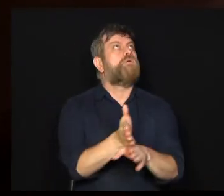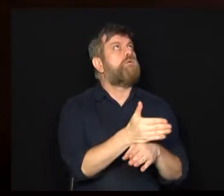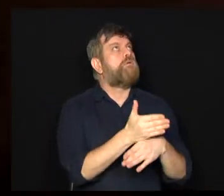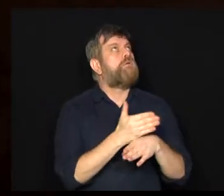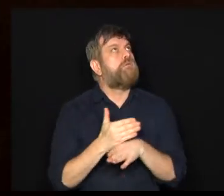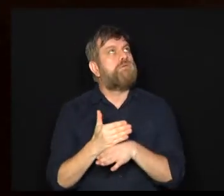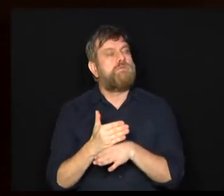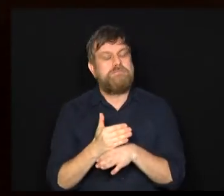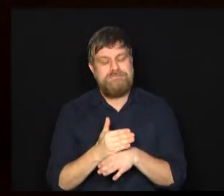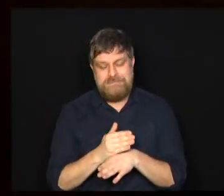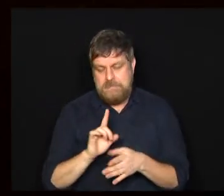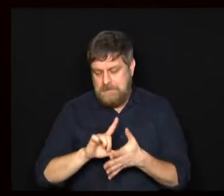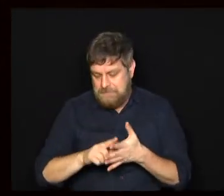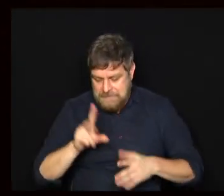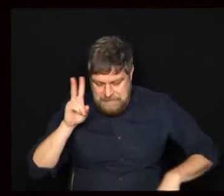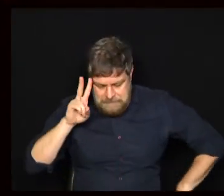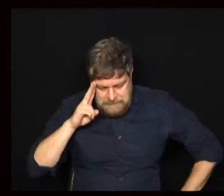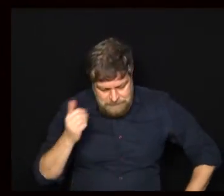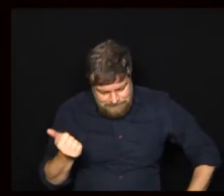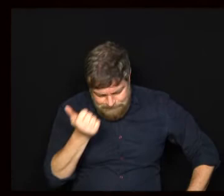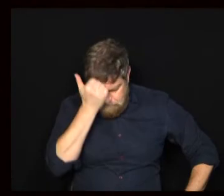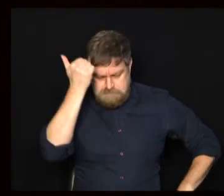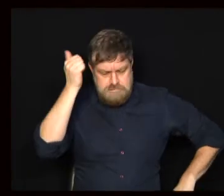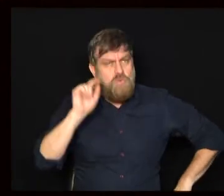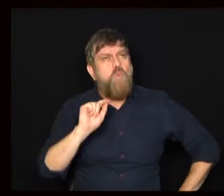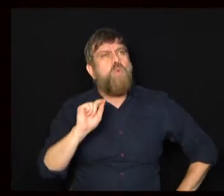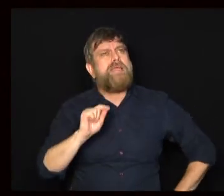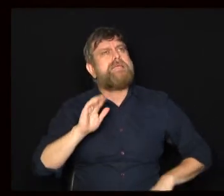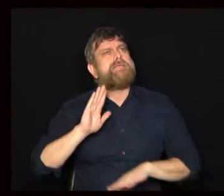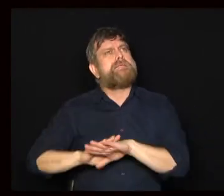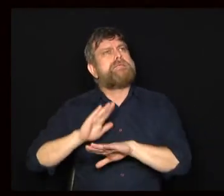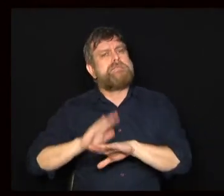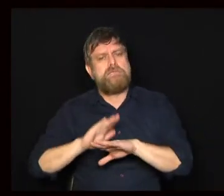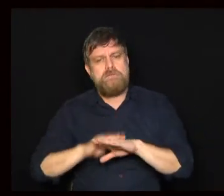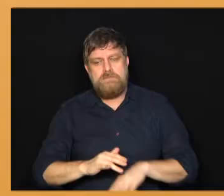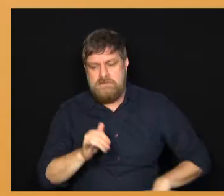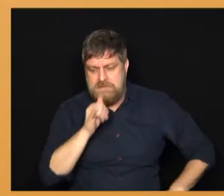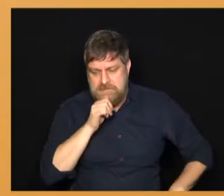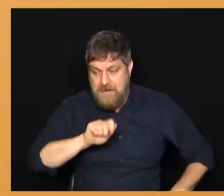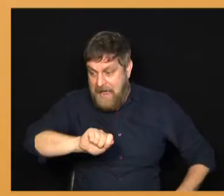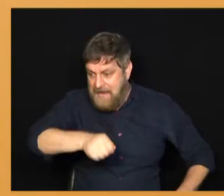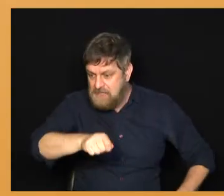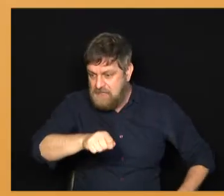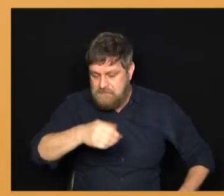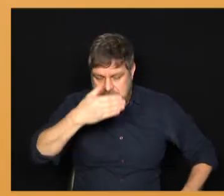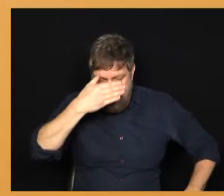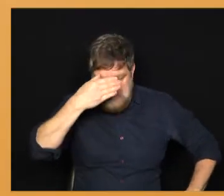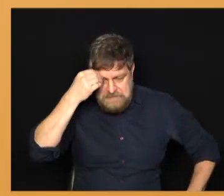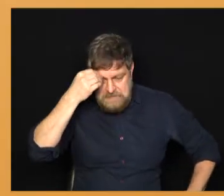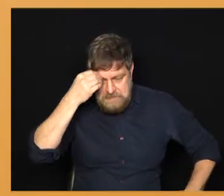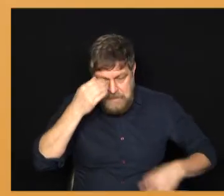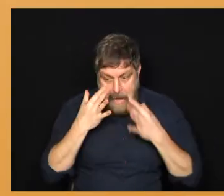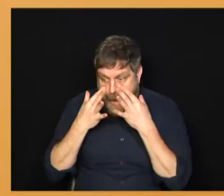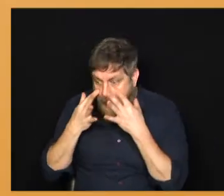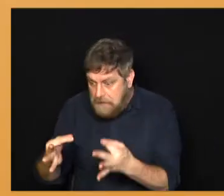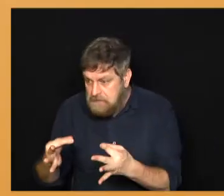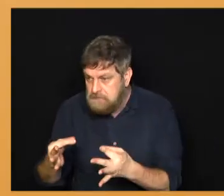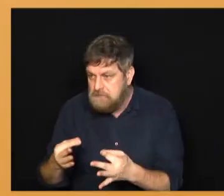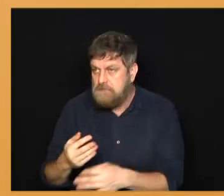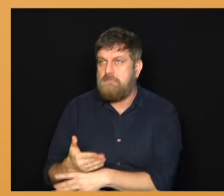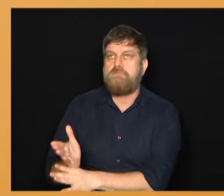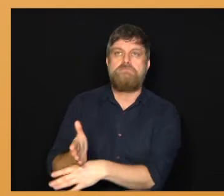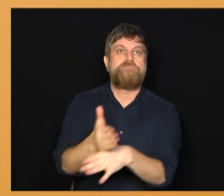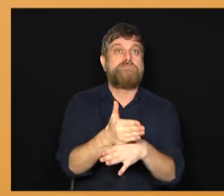você não lembra o que você tem que fazer. Então, por exemplo, o famoso onde deixei a chave. É porque você não prestou atenção